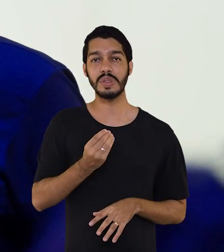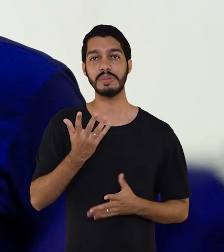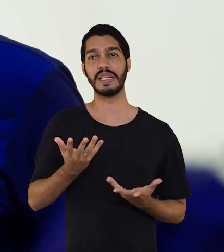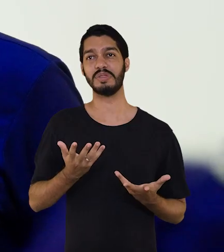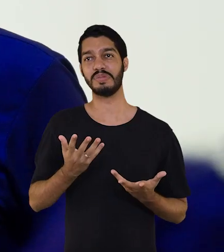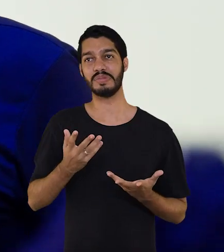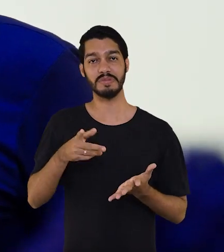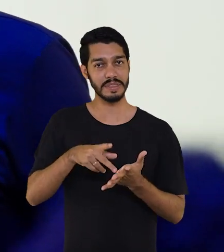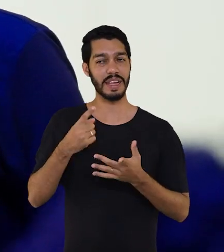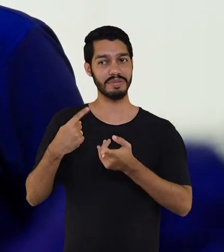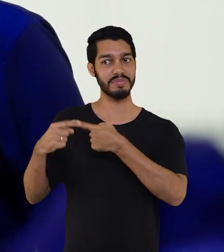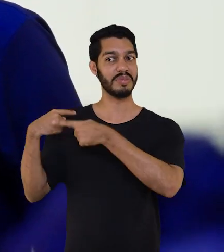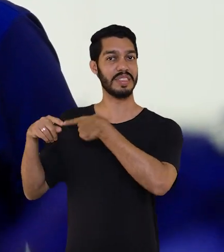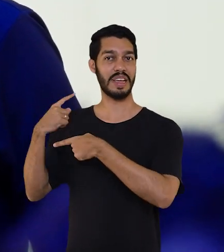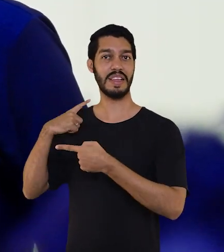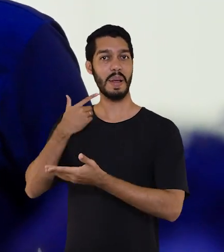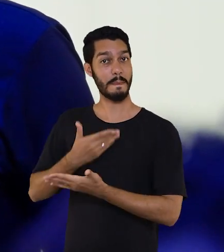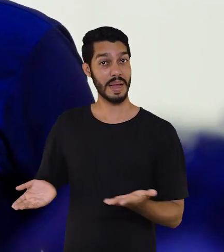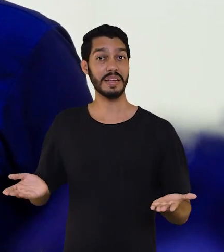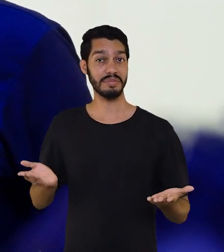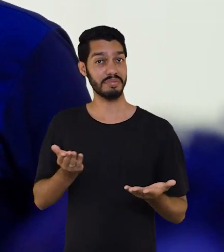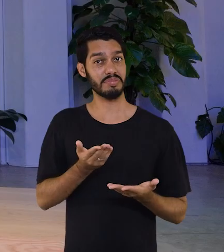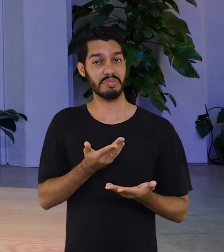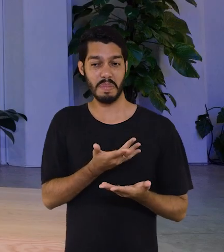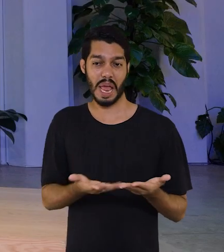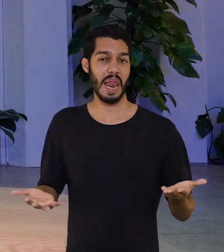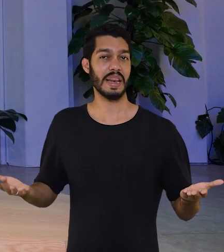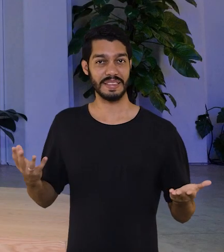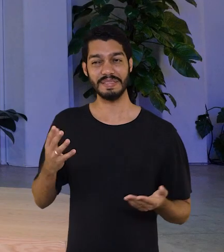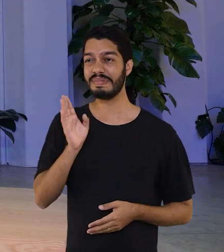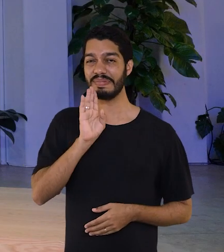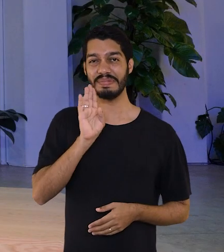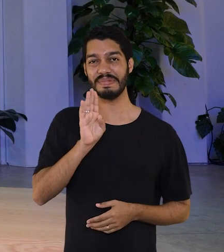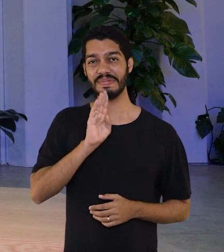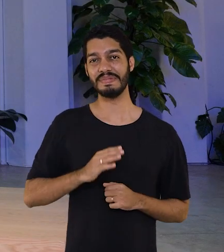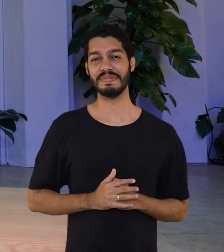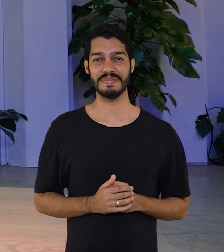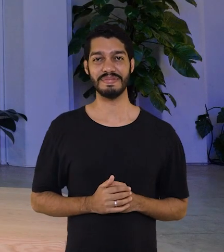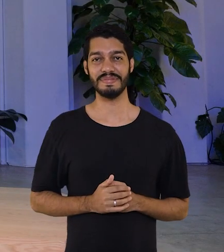o conhecimento ancestral perdido. Nossa, mas que demais!